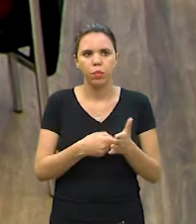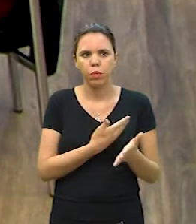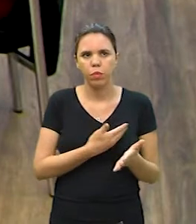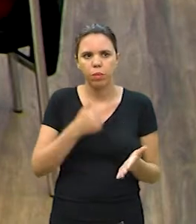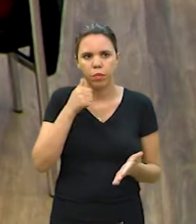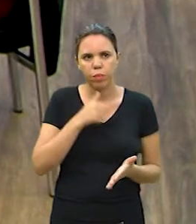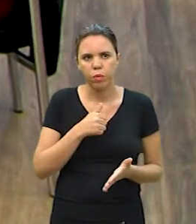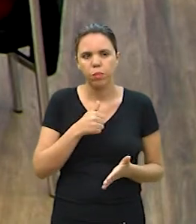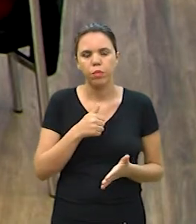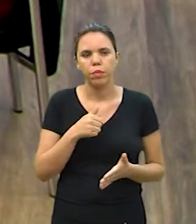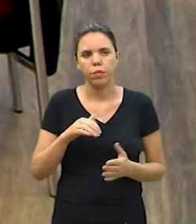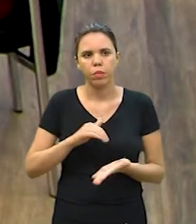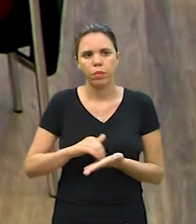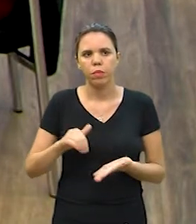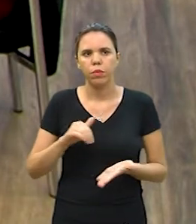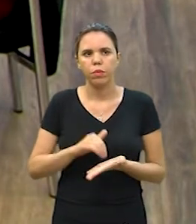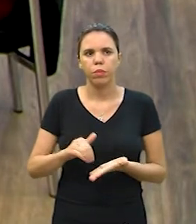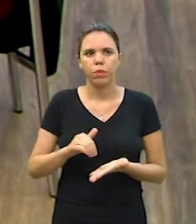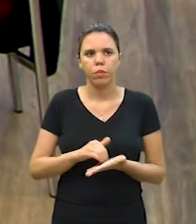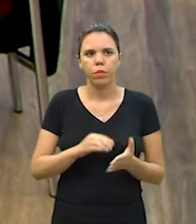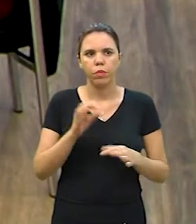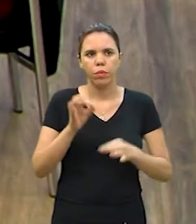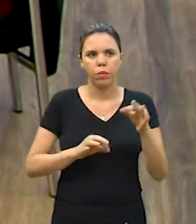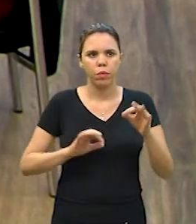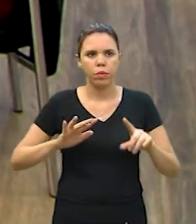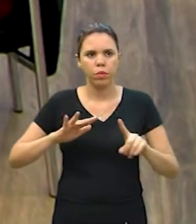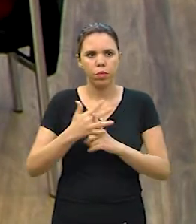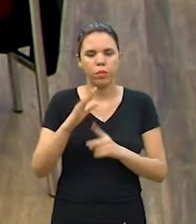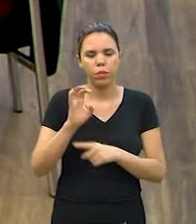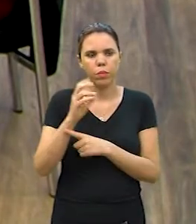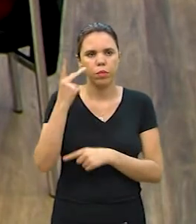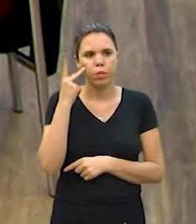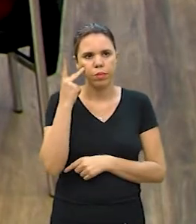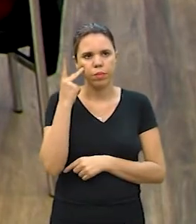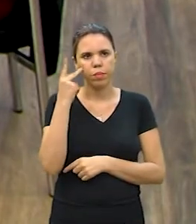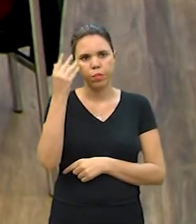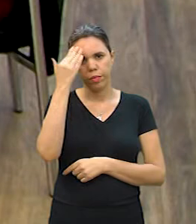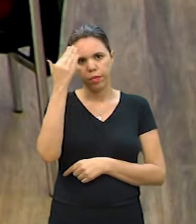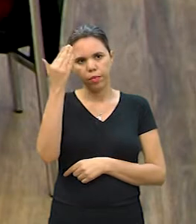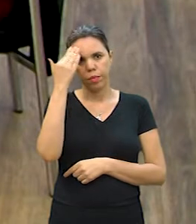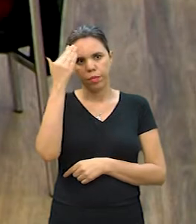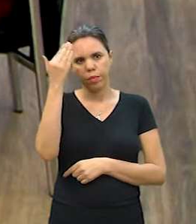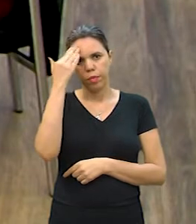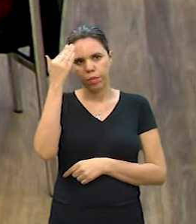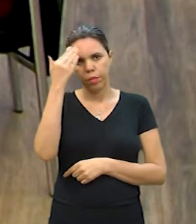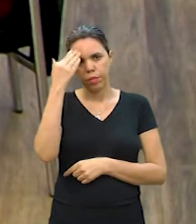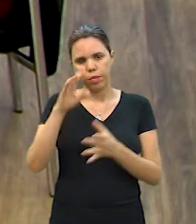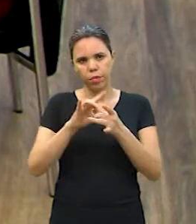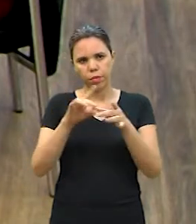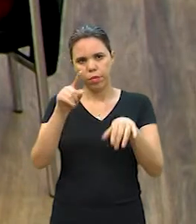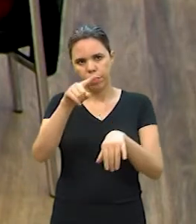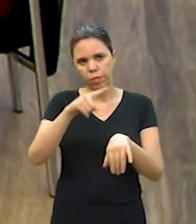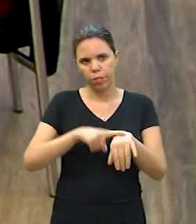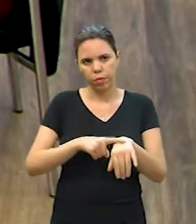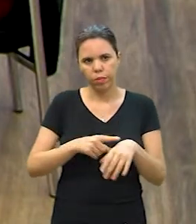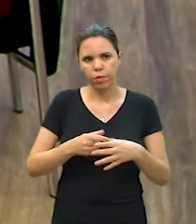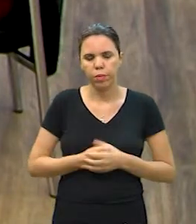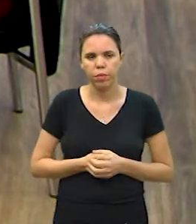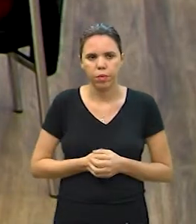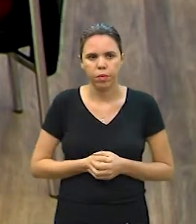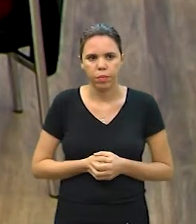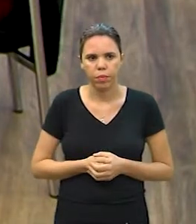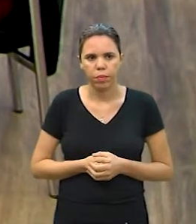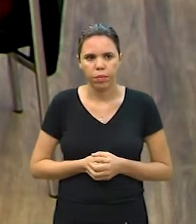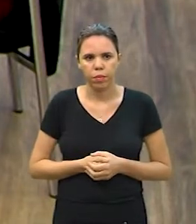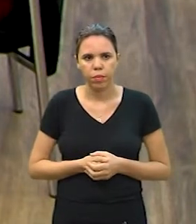de Políticas para a Mulher da Secretaria da Justiça e Cidadania do Estado de São Paulo, muito obrigado pela disponibilidade do